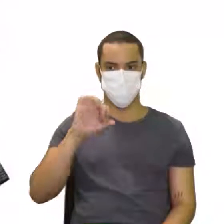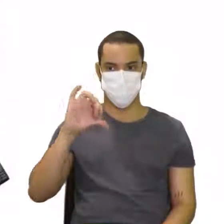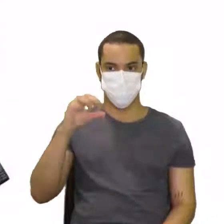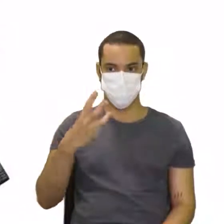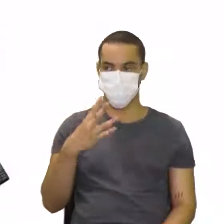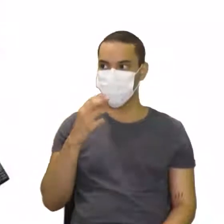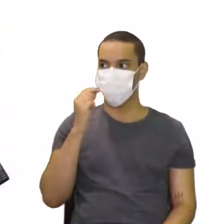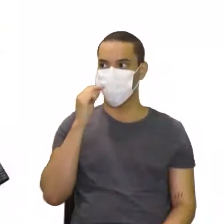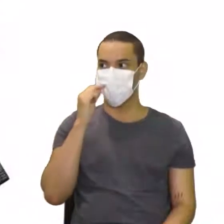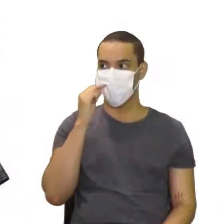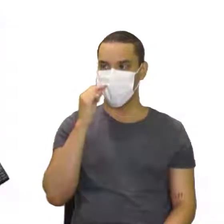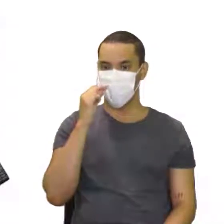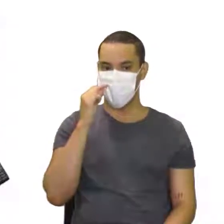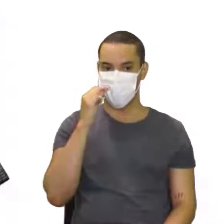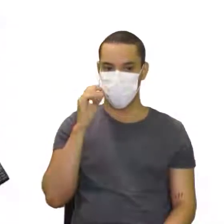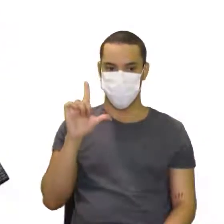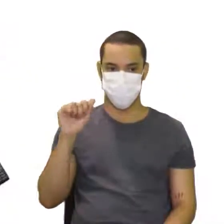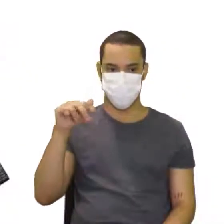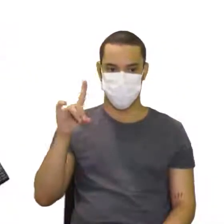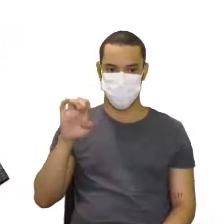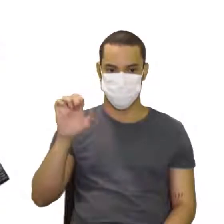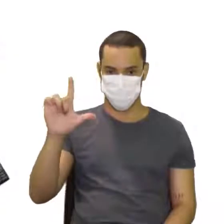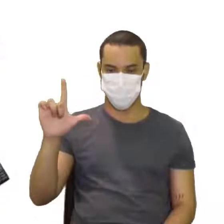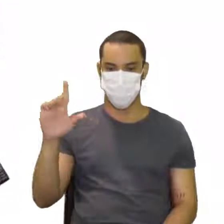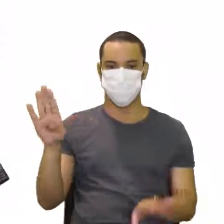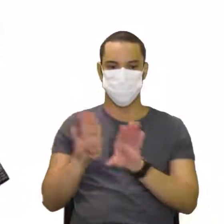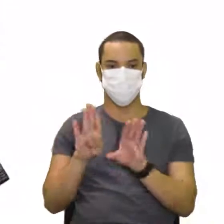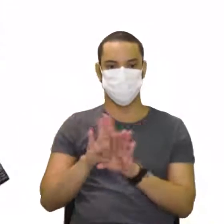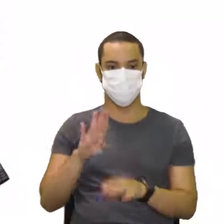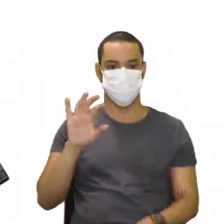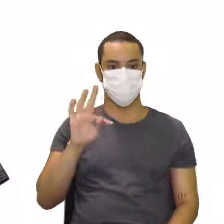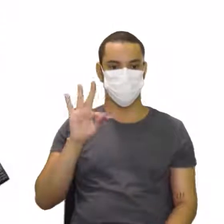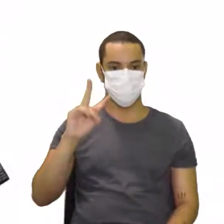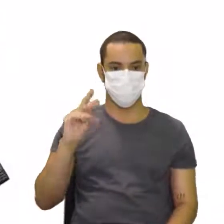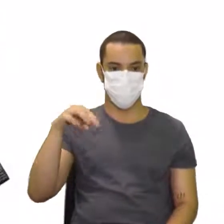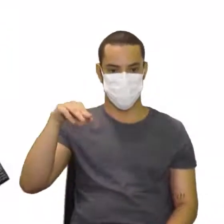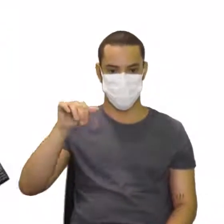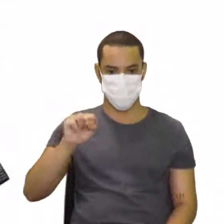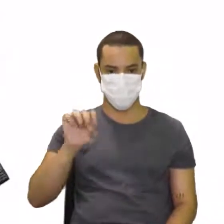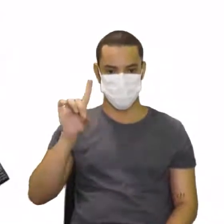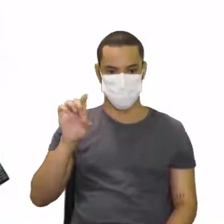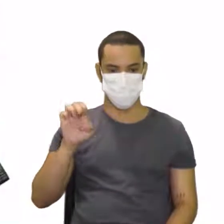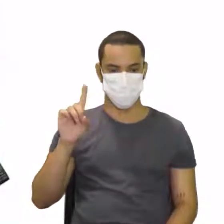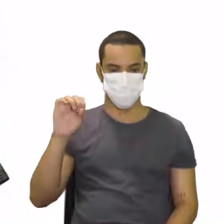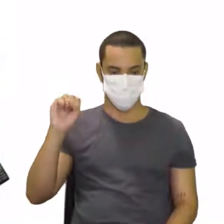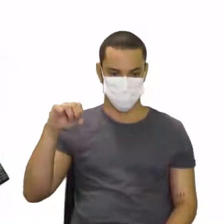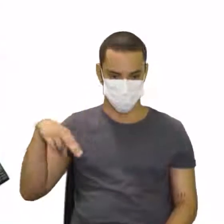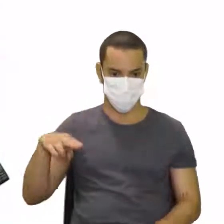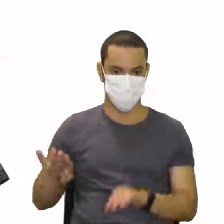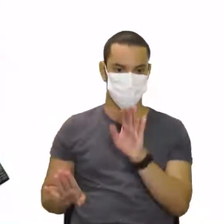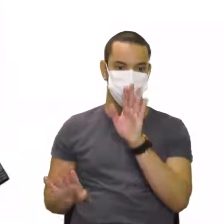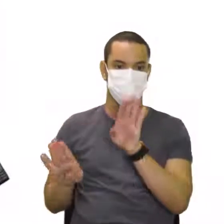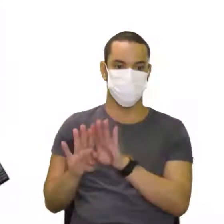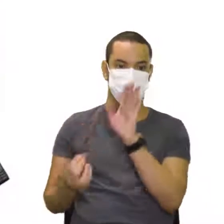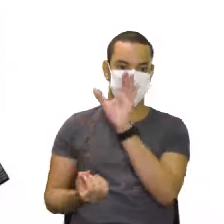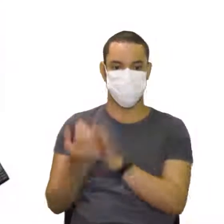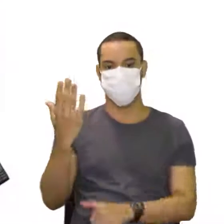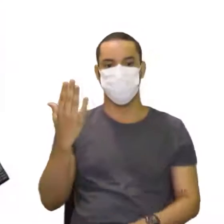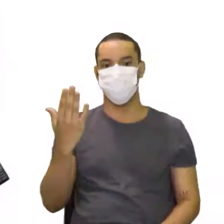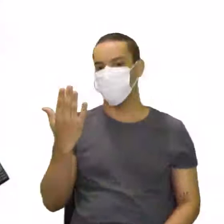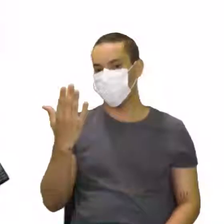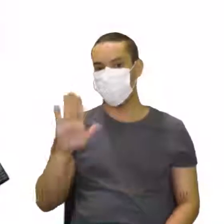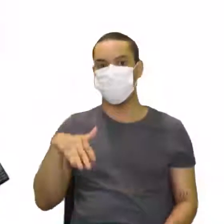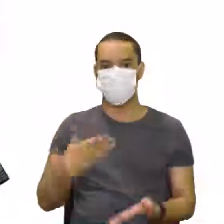1893, Landel de Moura, que nós falamos dele, bom, olha só, Thomas Edison também aqui, inventa o microfone de carvão, que é utilizado